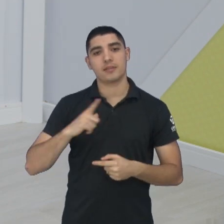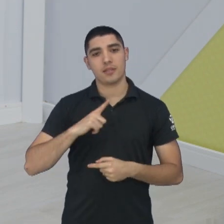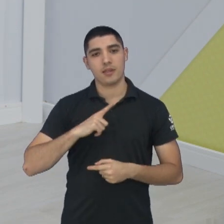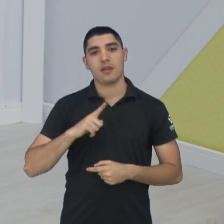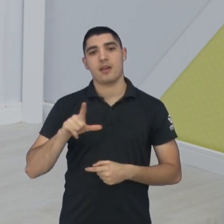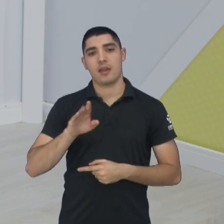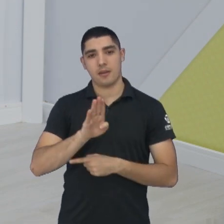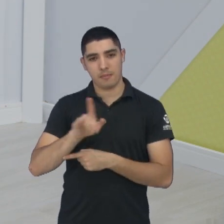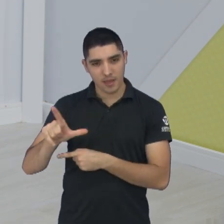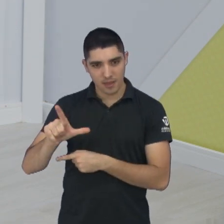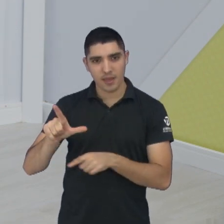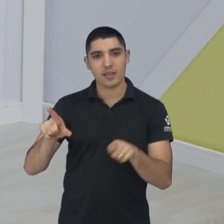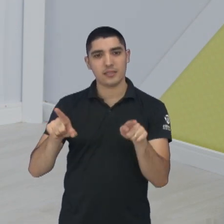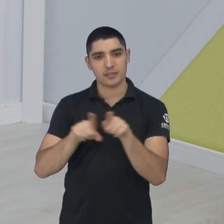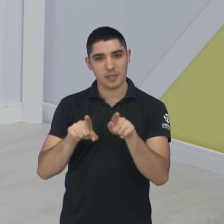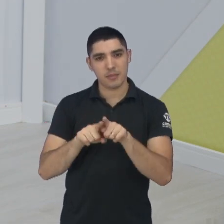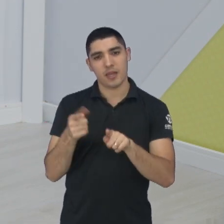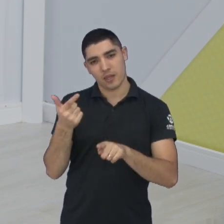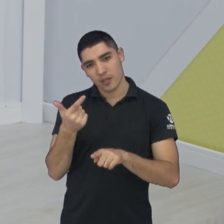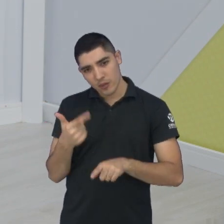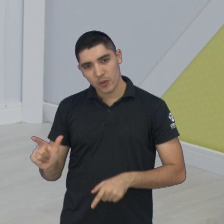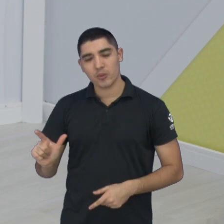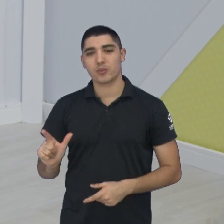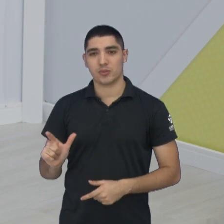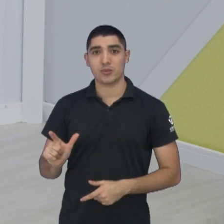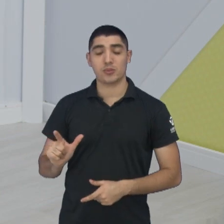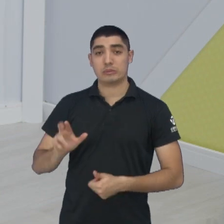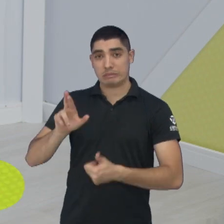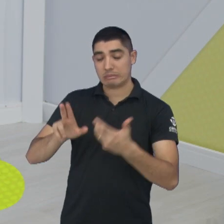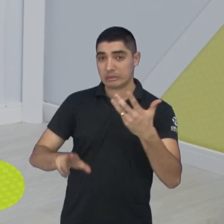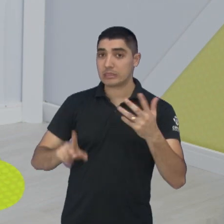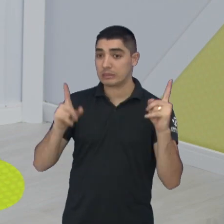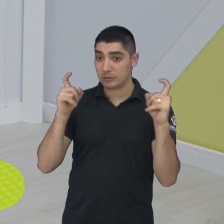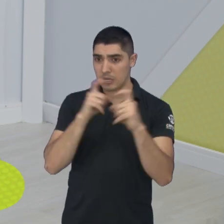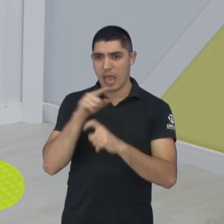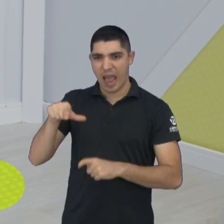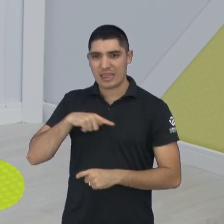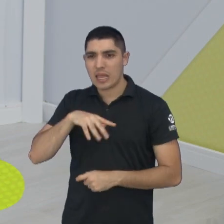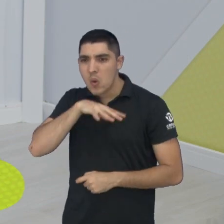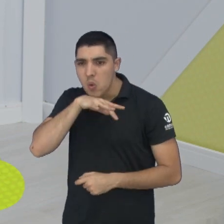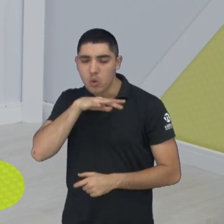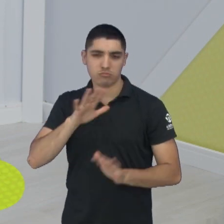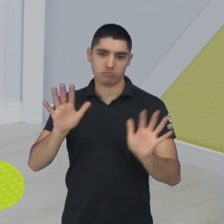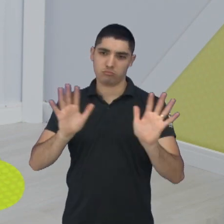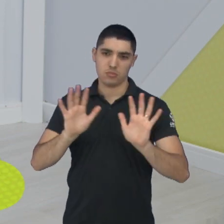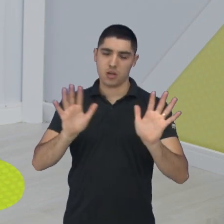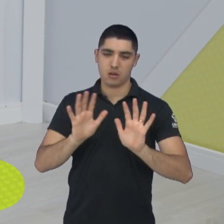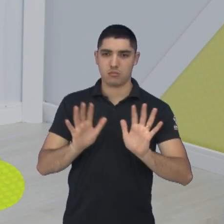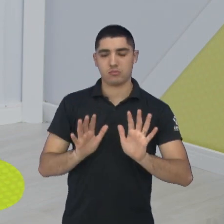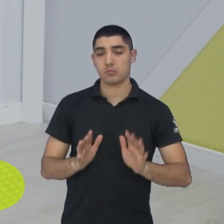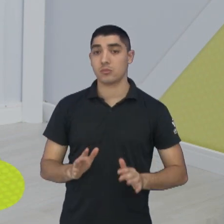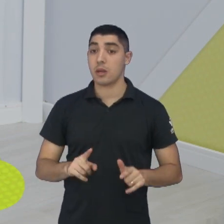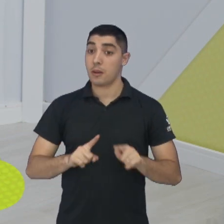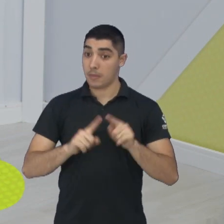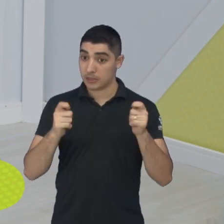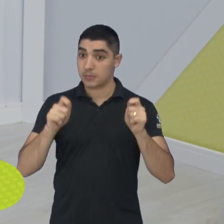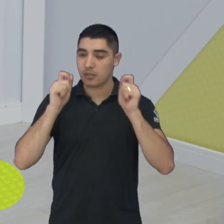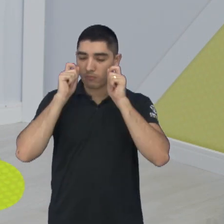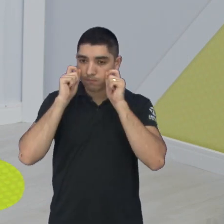América também estariam. É a situação da Superliga, nada está ruim ainda para o São José em relação à competição, mas o sinal de